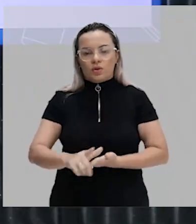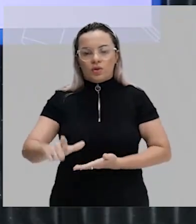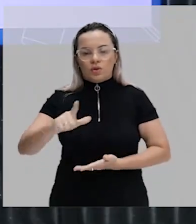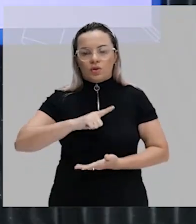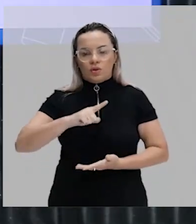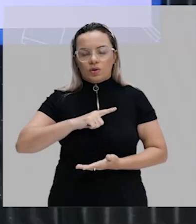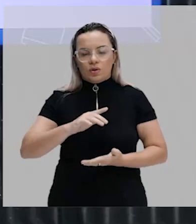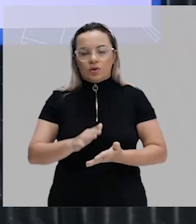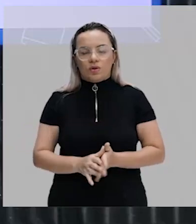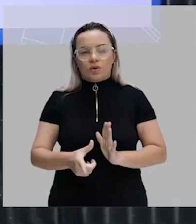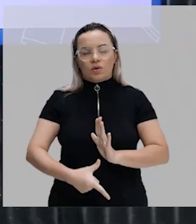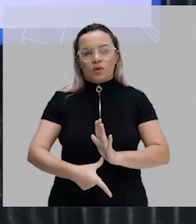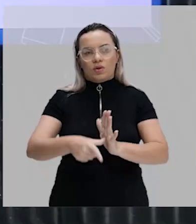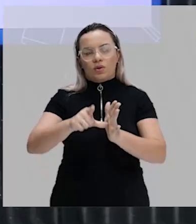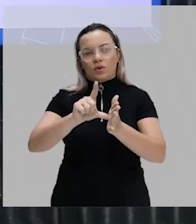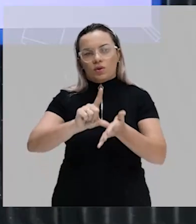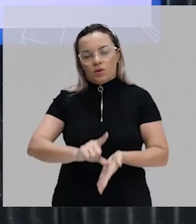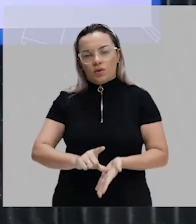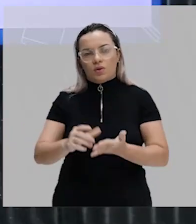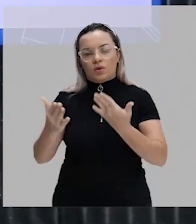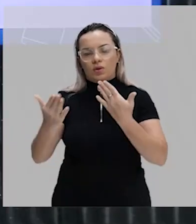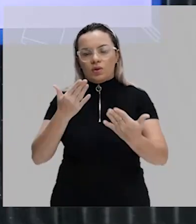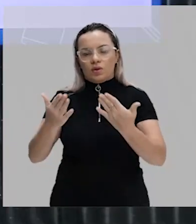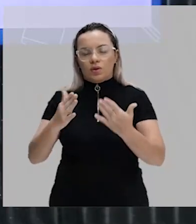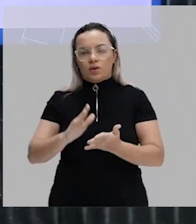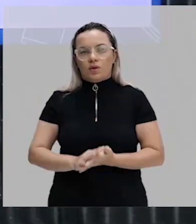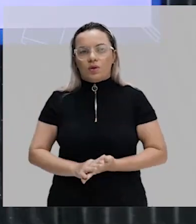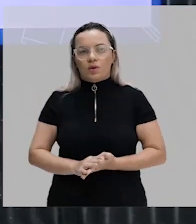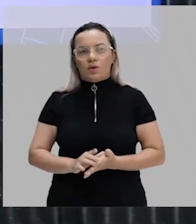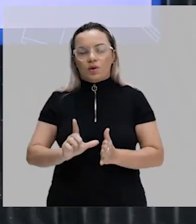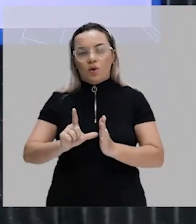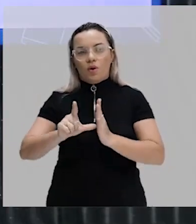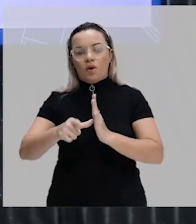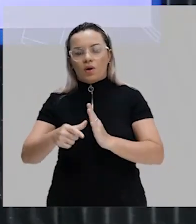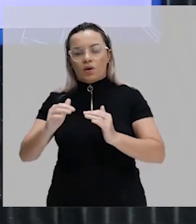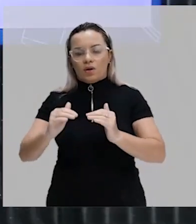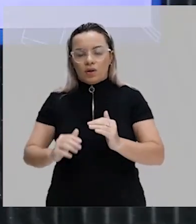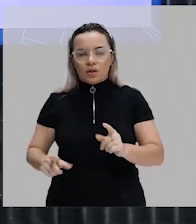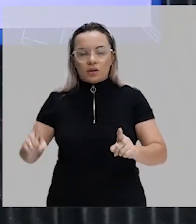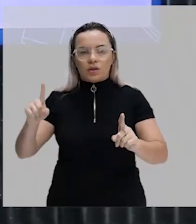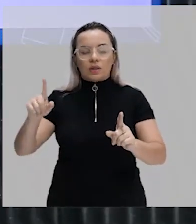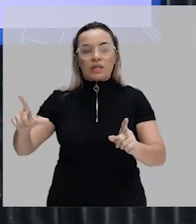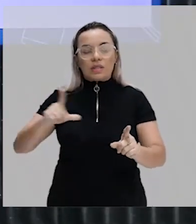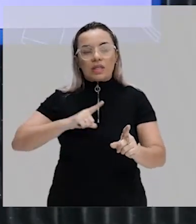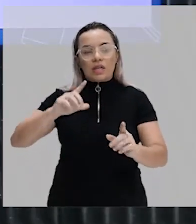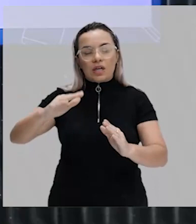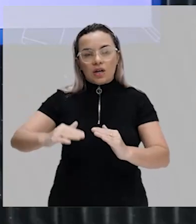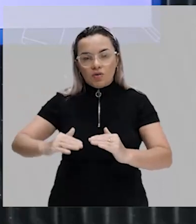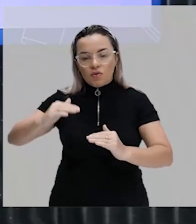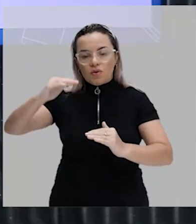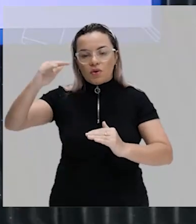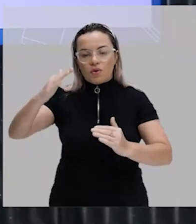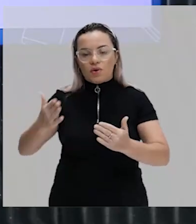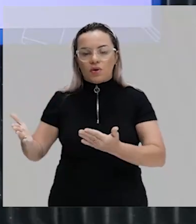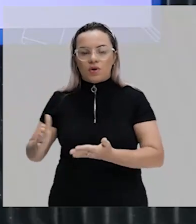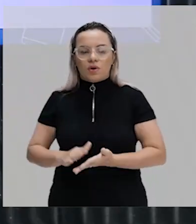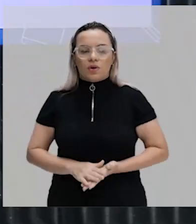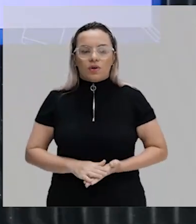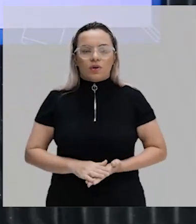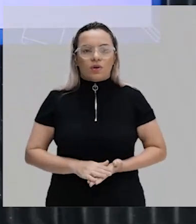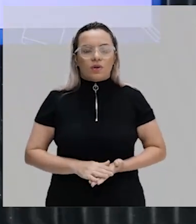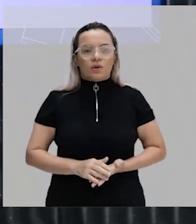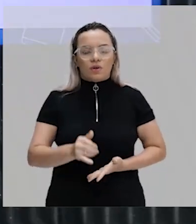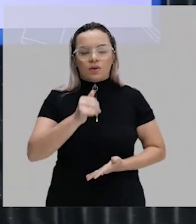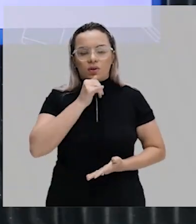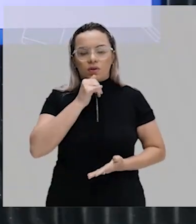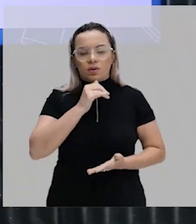teve o ano posterior, em comparação com o anterior, teve um aumento, né? No caso, foi falado que